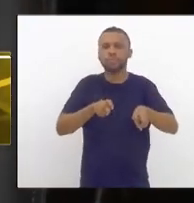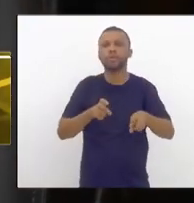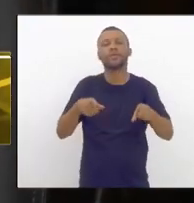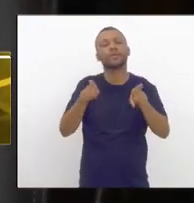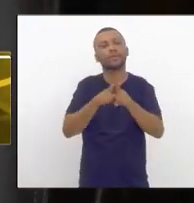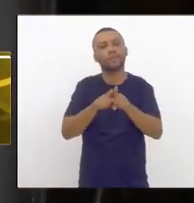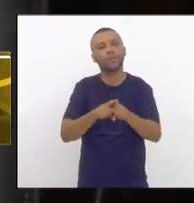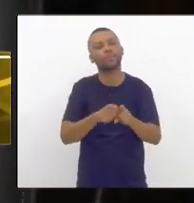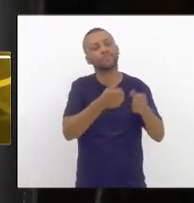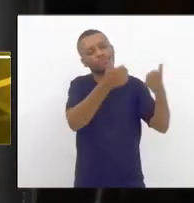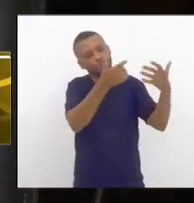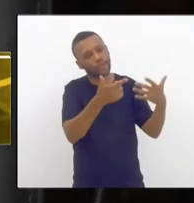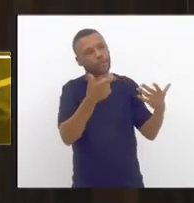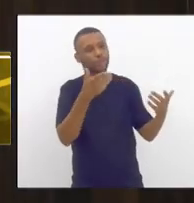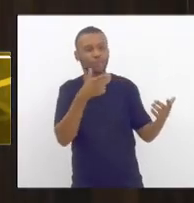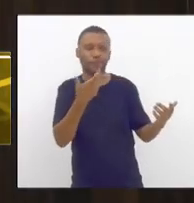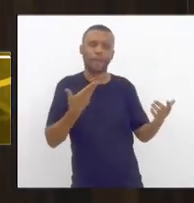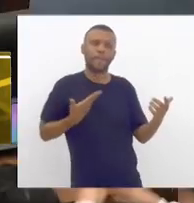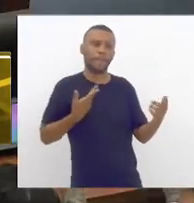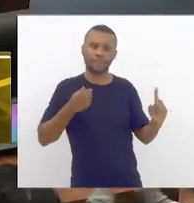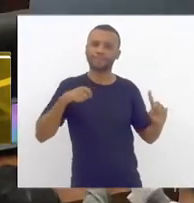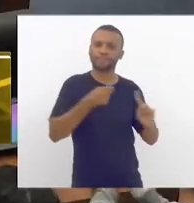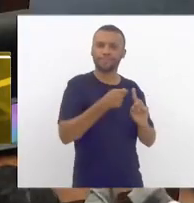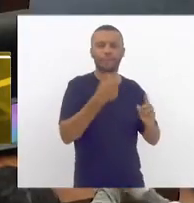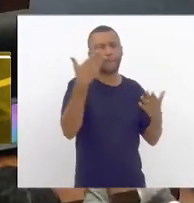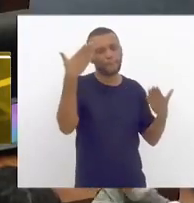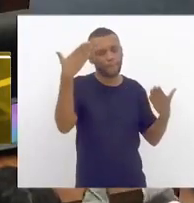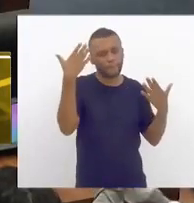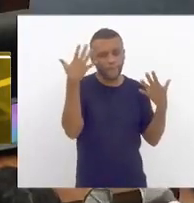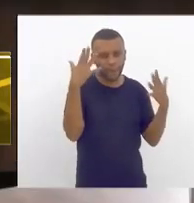de chamar de meu amigo parabéns obrigado